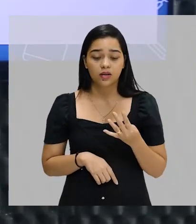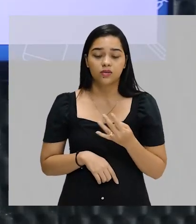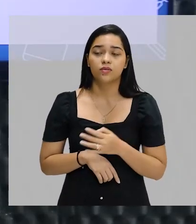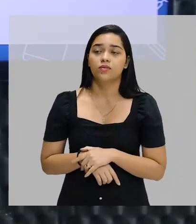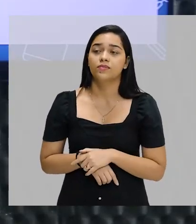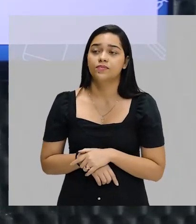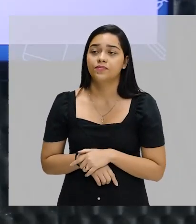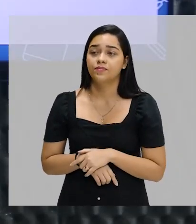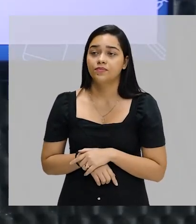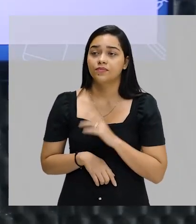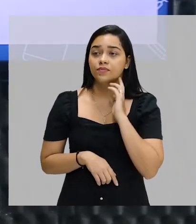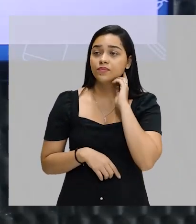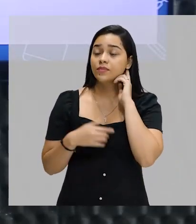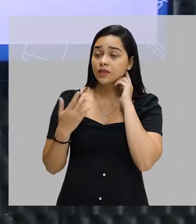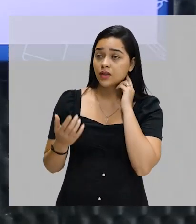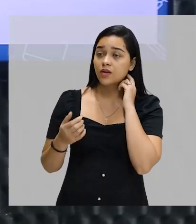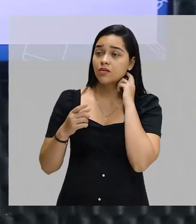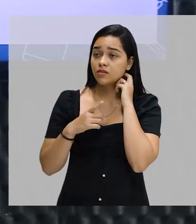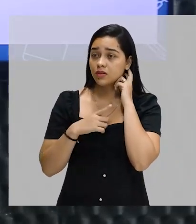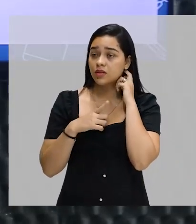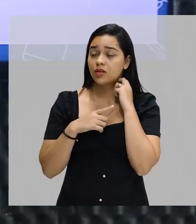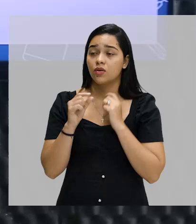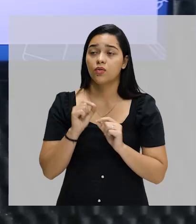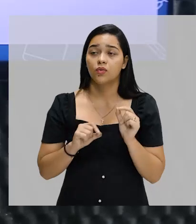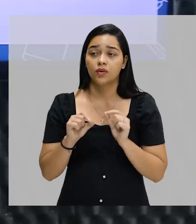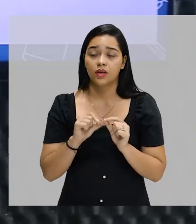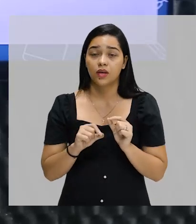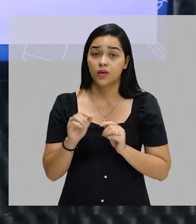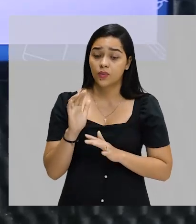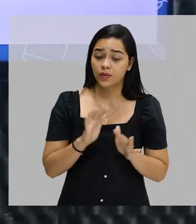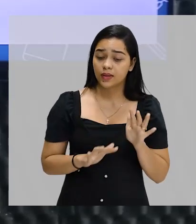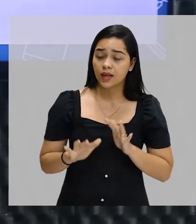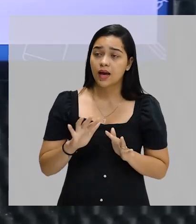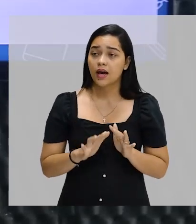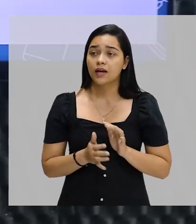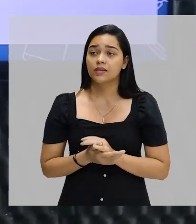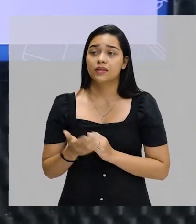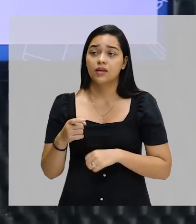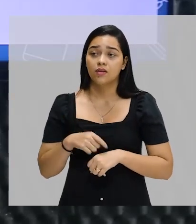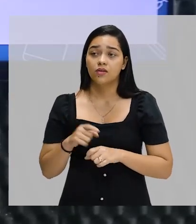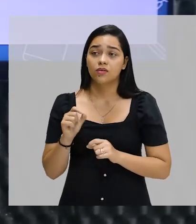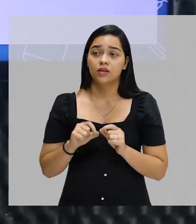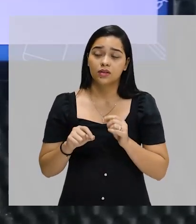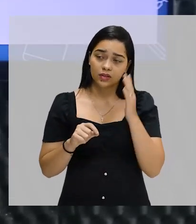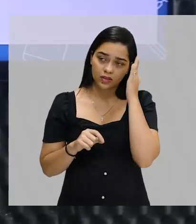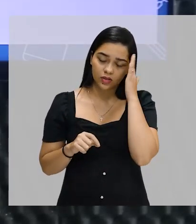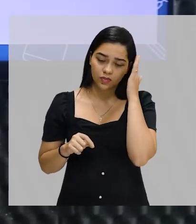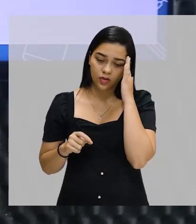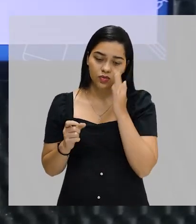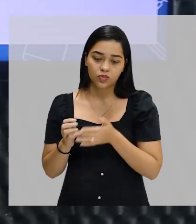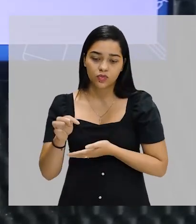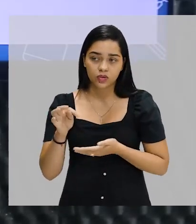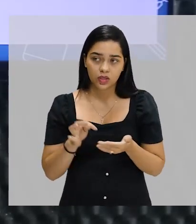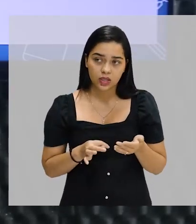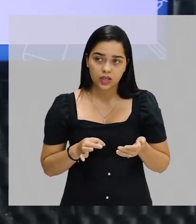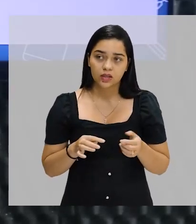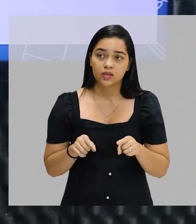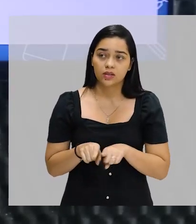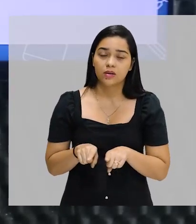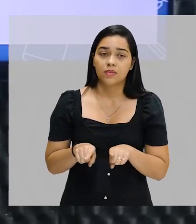numeral. Então, a gente tem que ter cuidado na hora da interpretação textual,